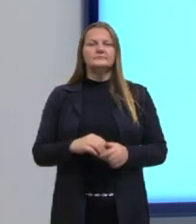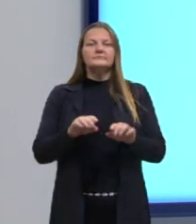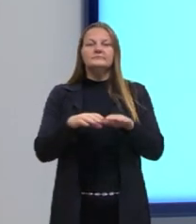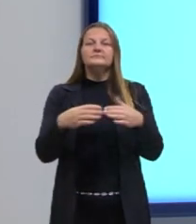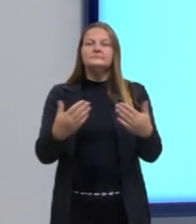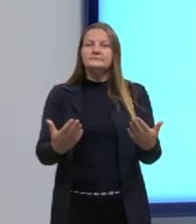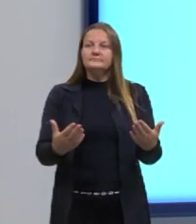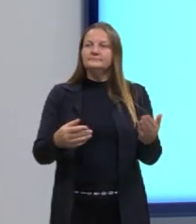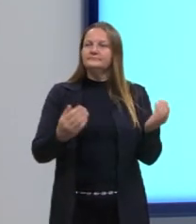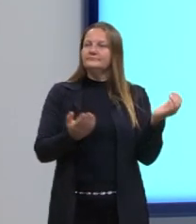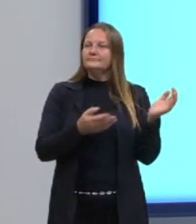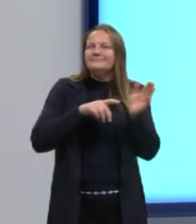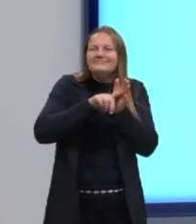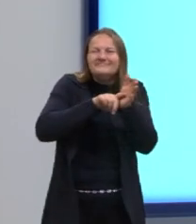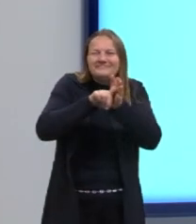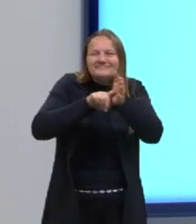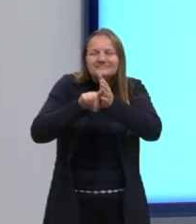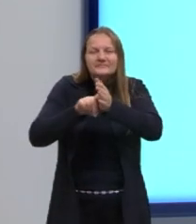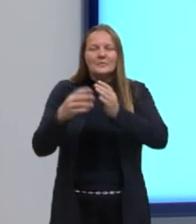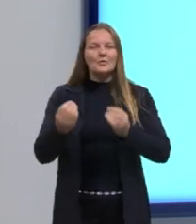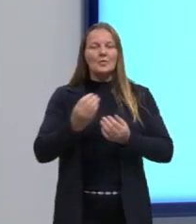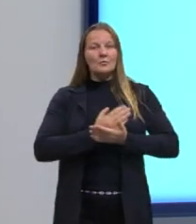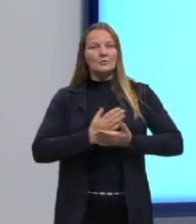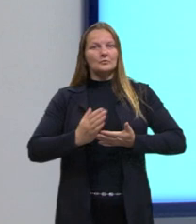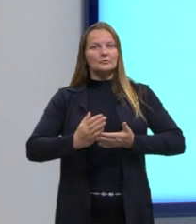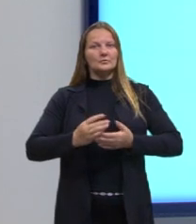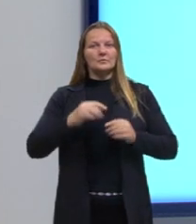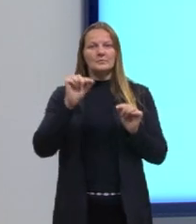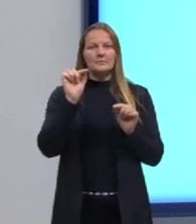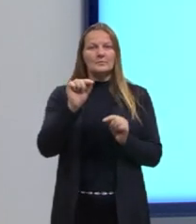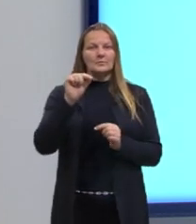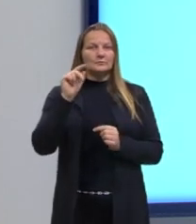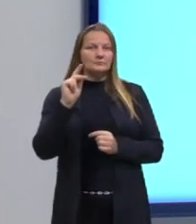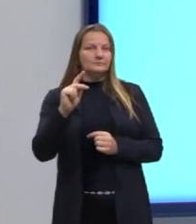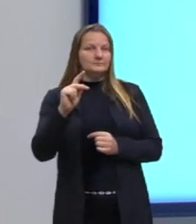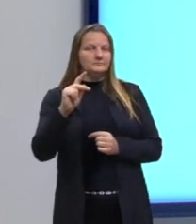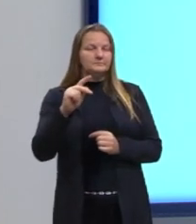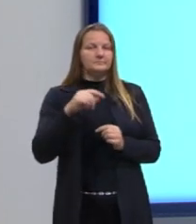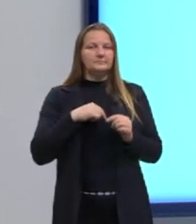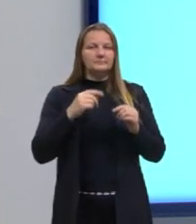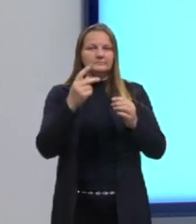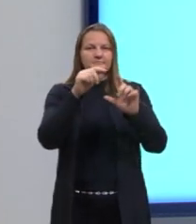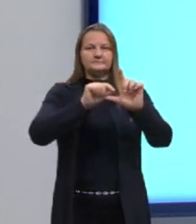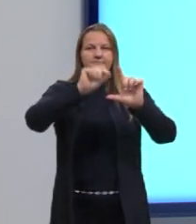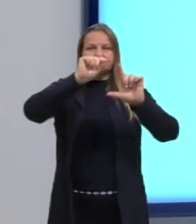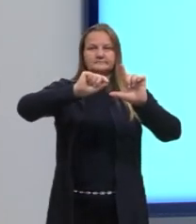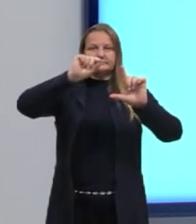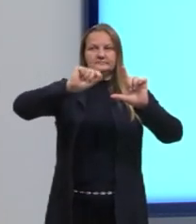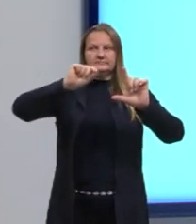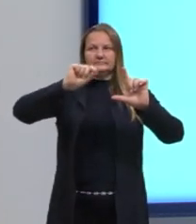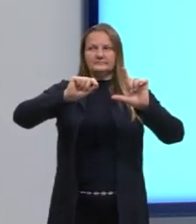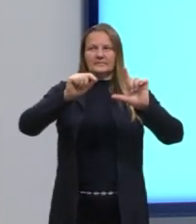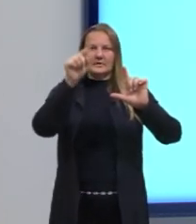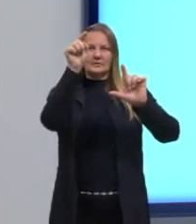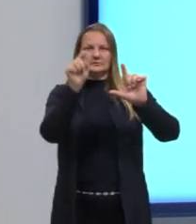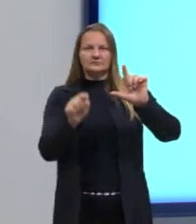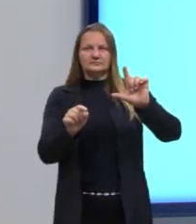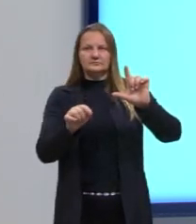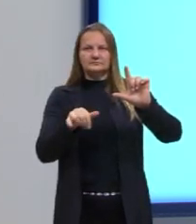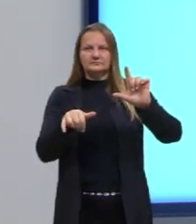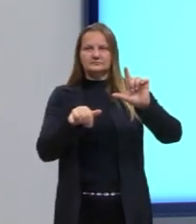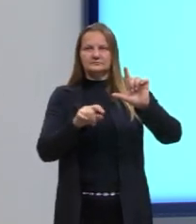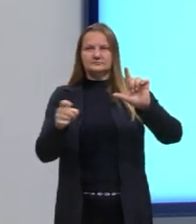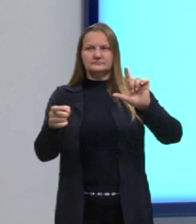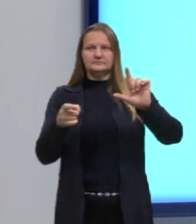nós vamos analisar a partir desse ponto P E aqui no gráfico ponto P ele tem coordenadas x